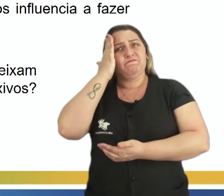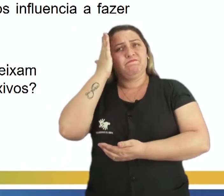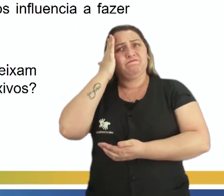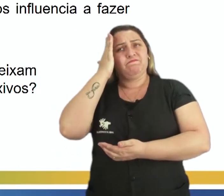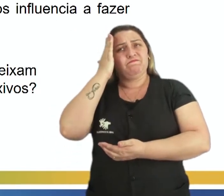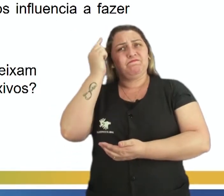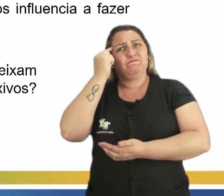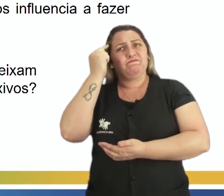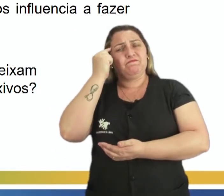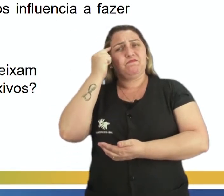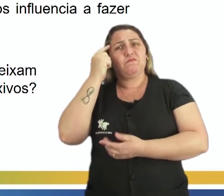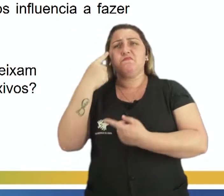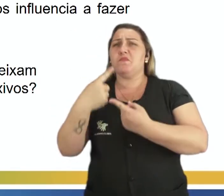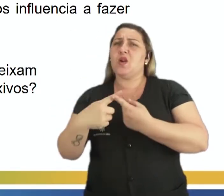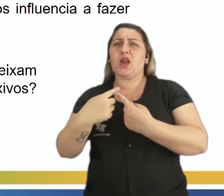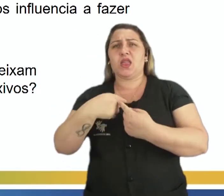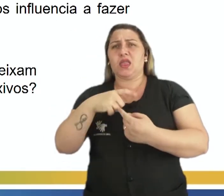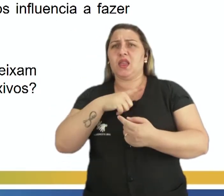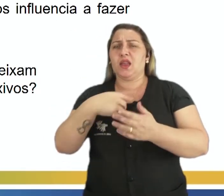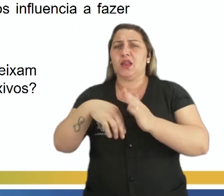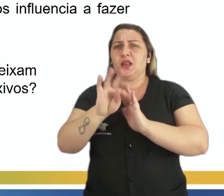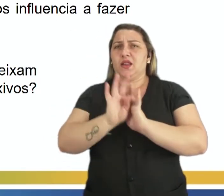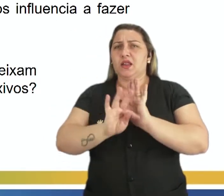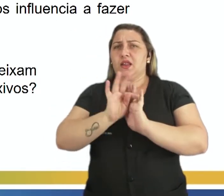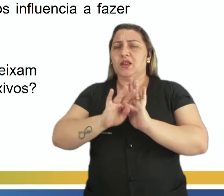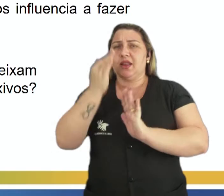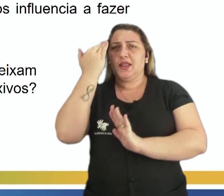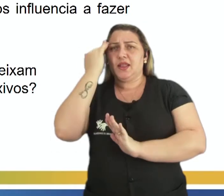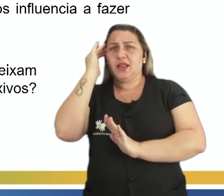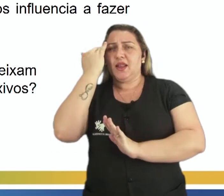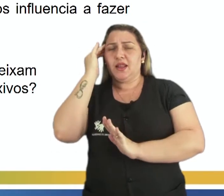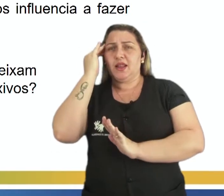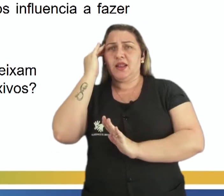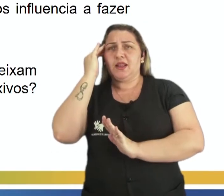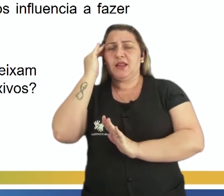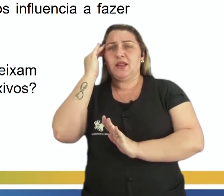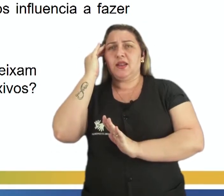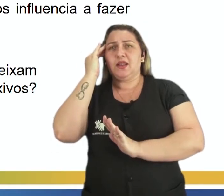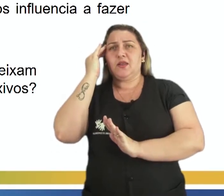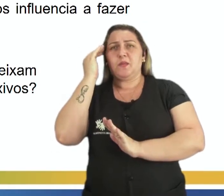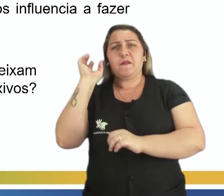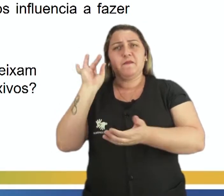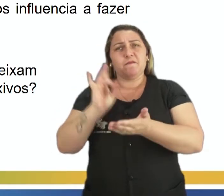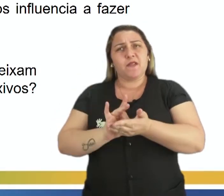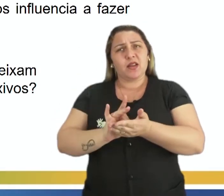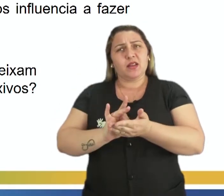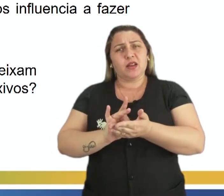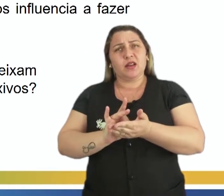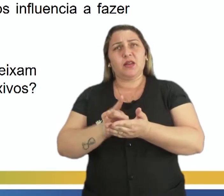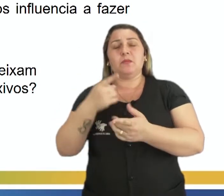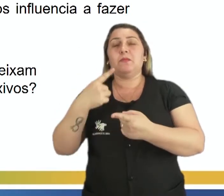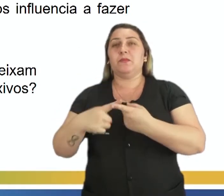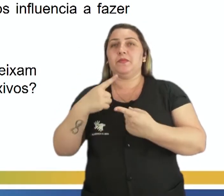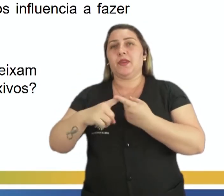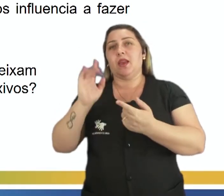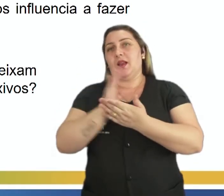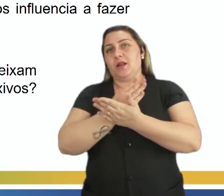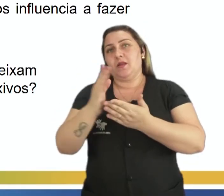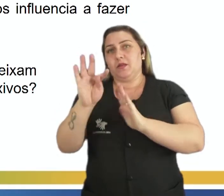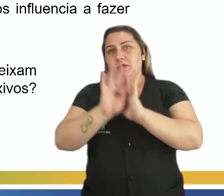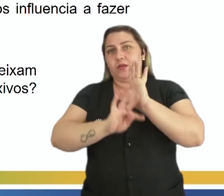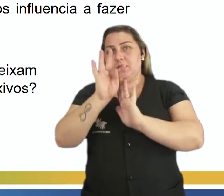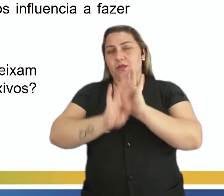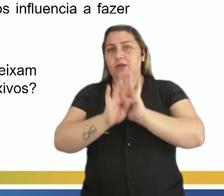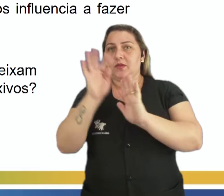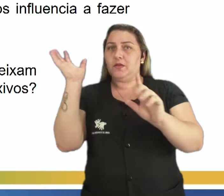que existem textos que interpretamos a sua mensagem como uma verdade? Por que alguns textos